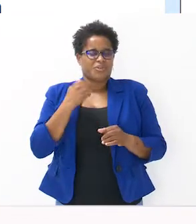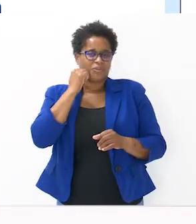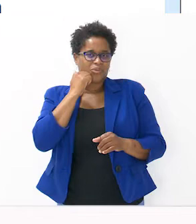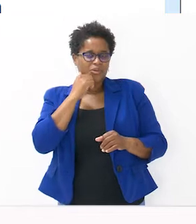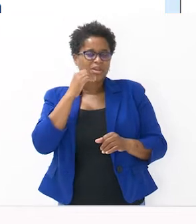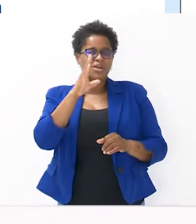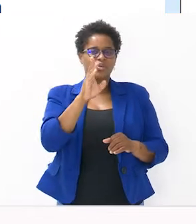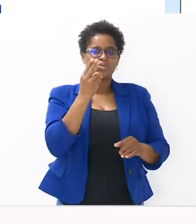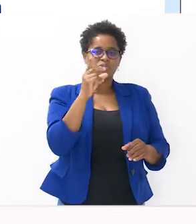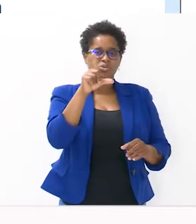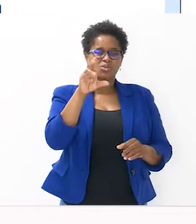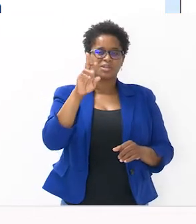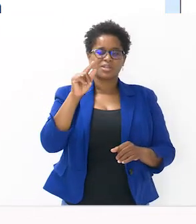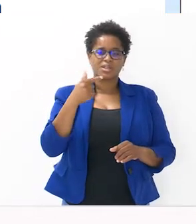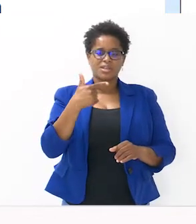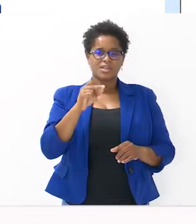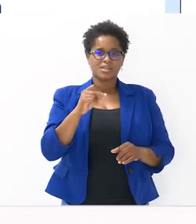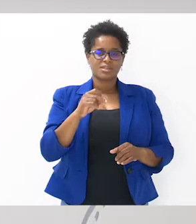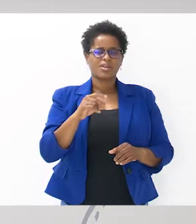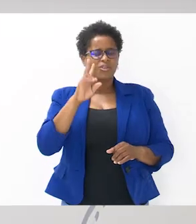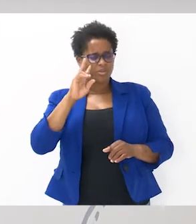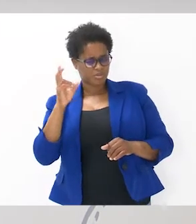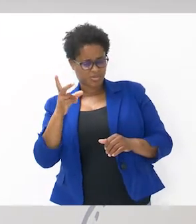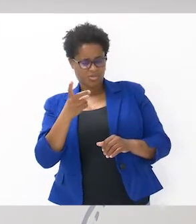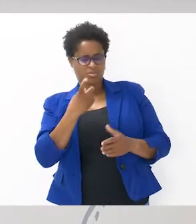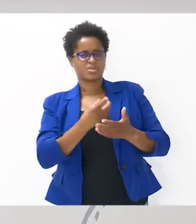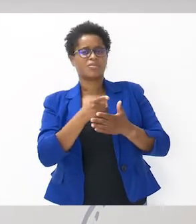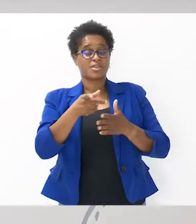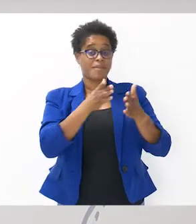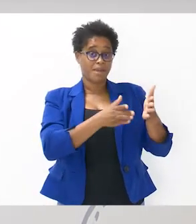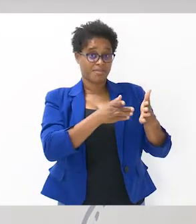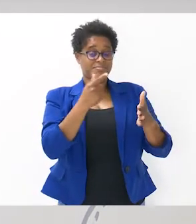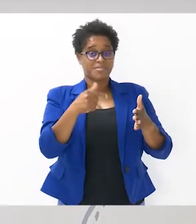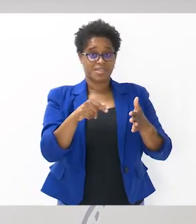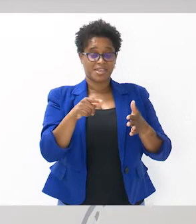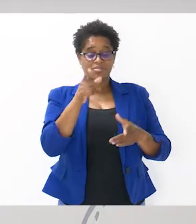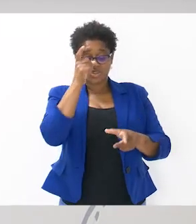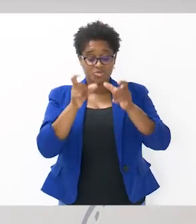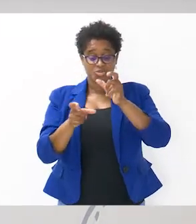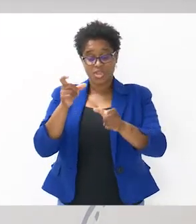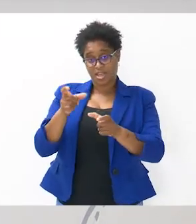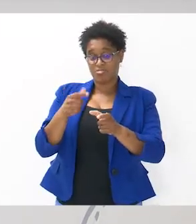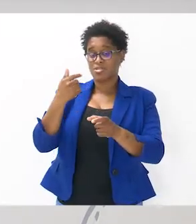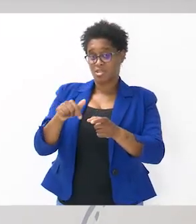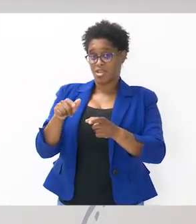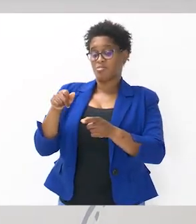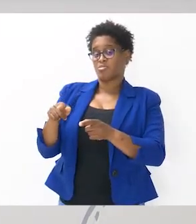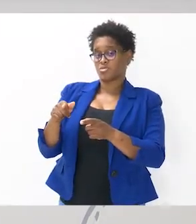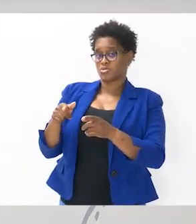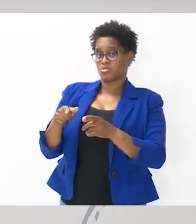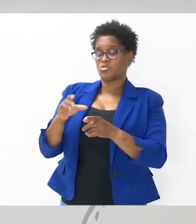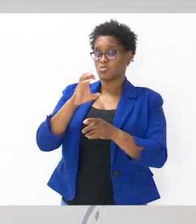Julieta! Julieta! Observem nesta parte. Temos as personagens, temos